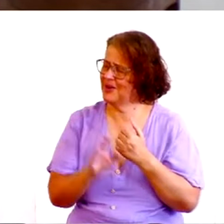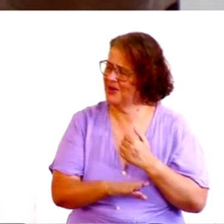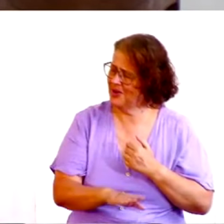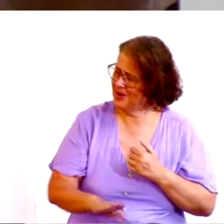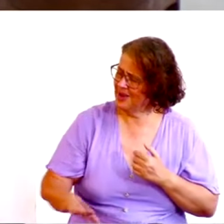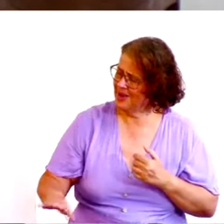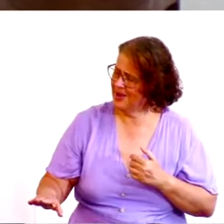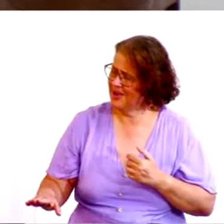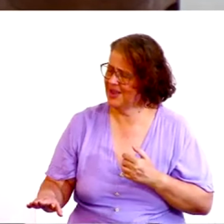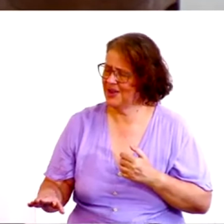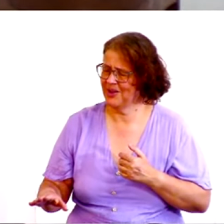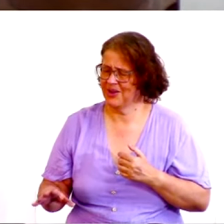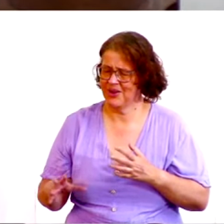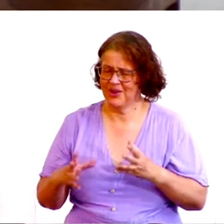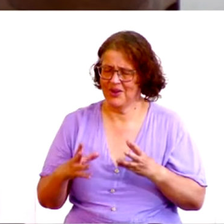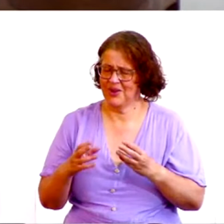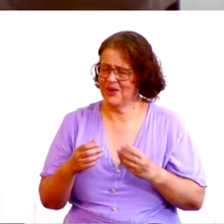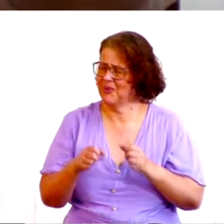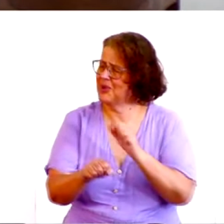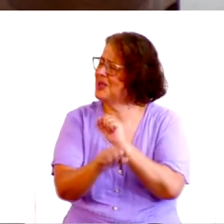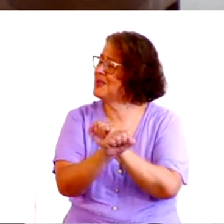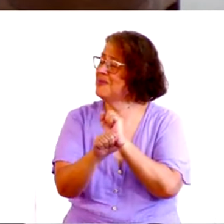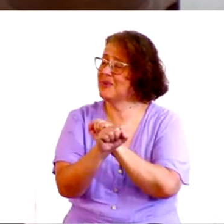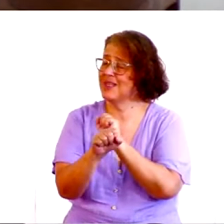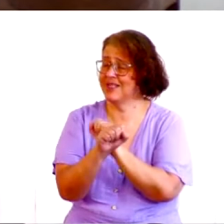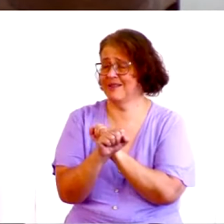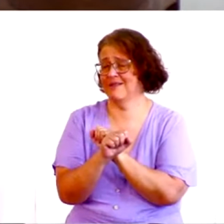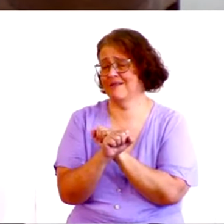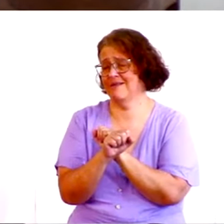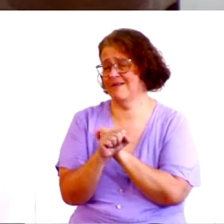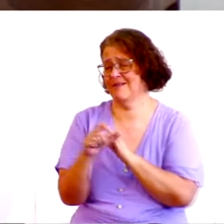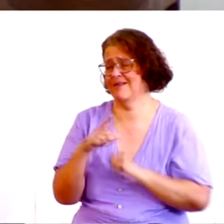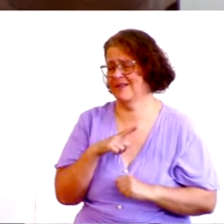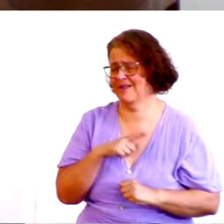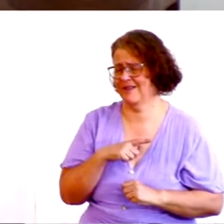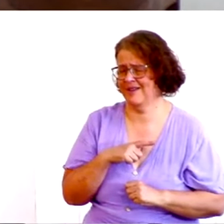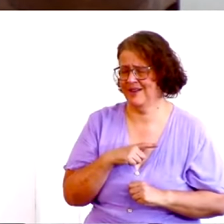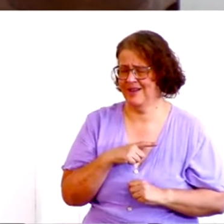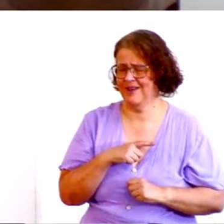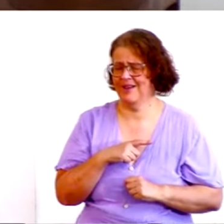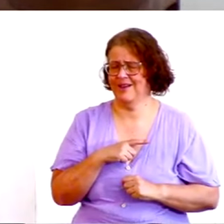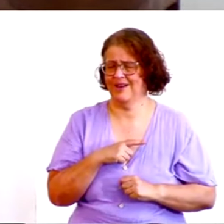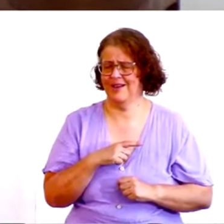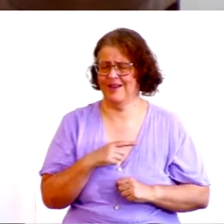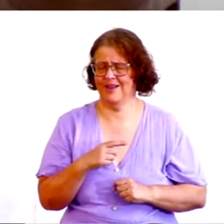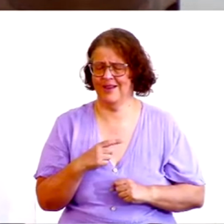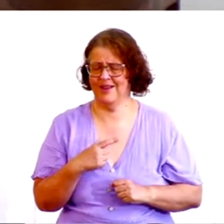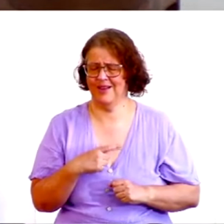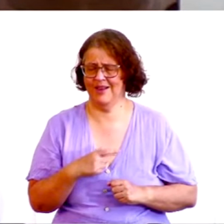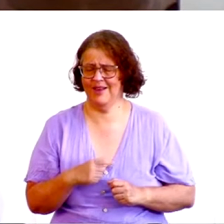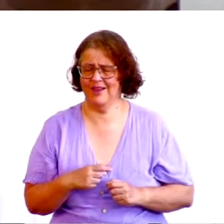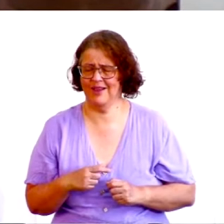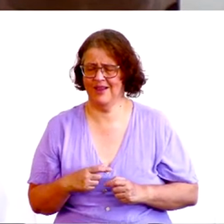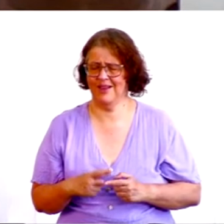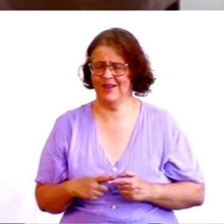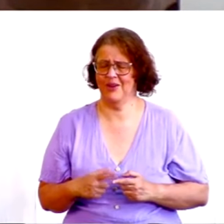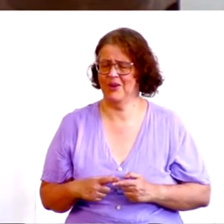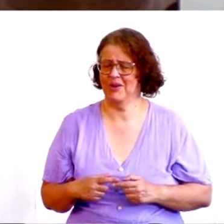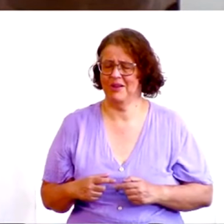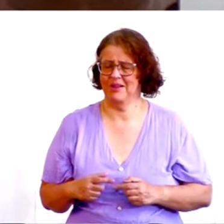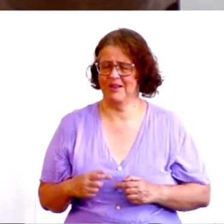que vemos ao nosso redor às vezes até ficamos em dúvida sobre o sobre o ser igreja nos dias atuais